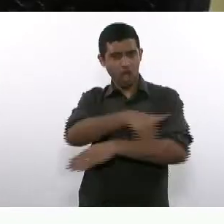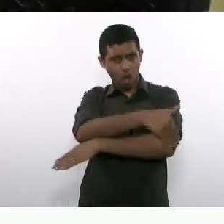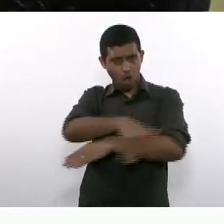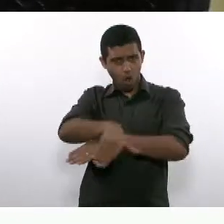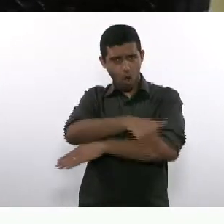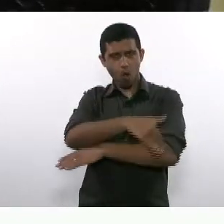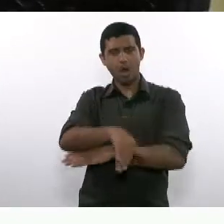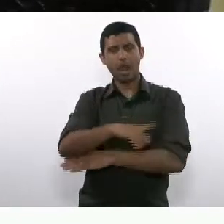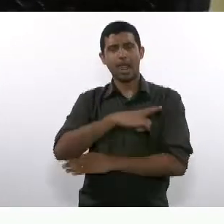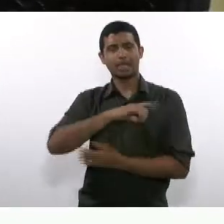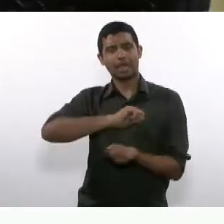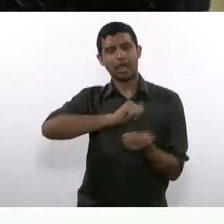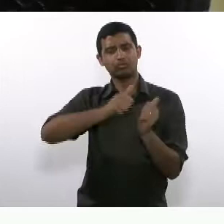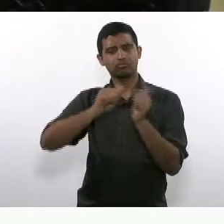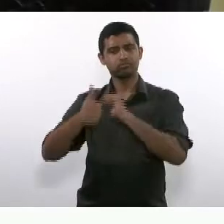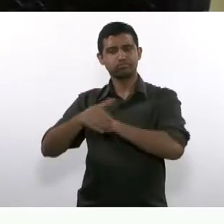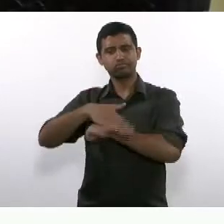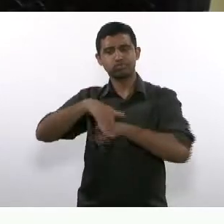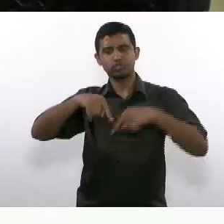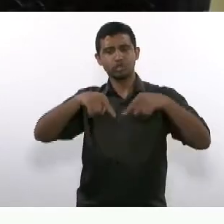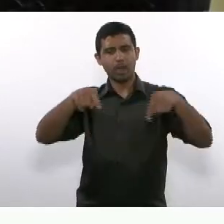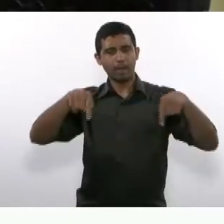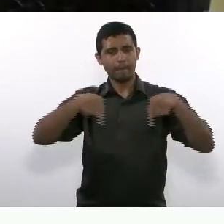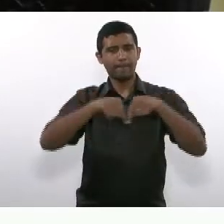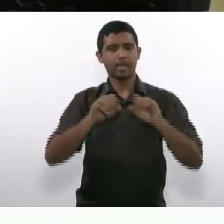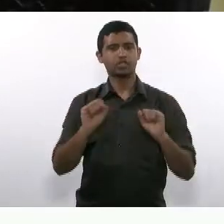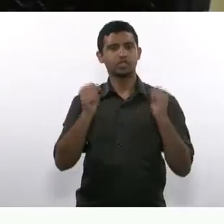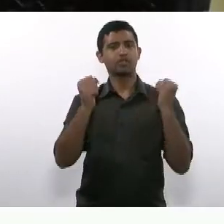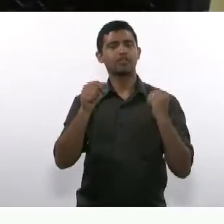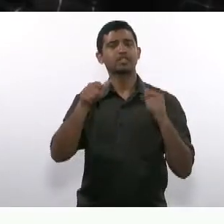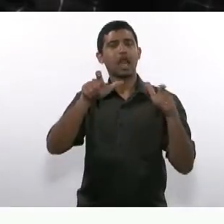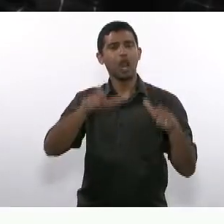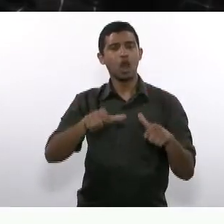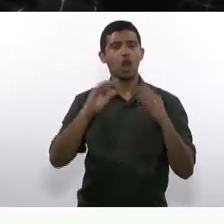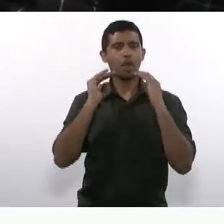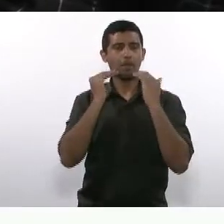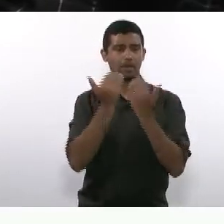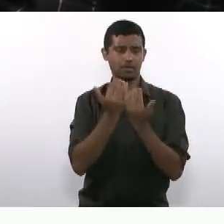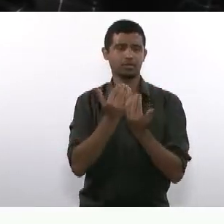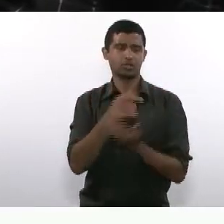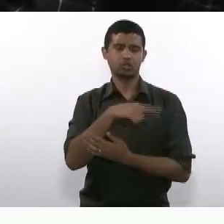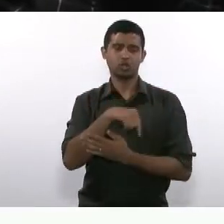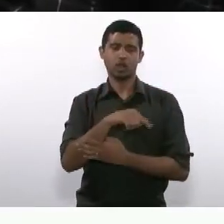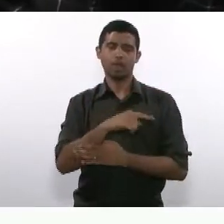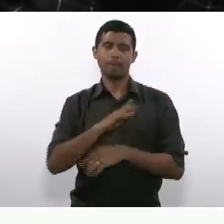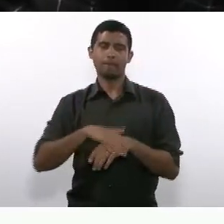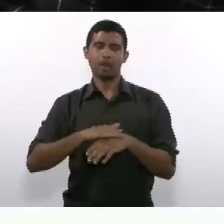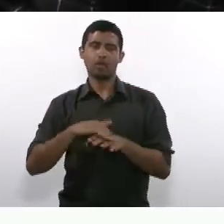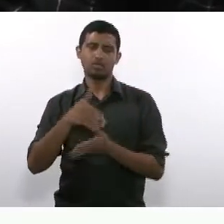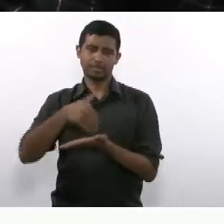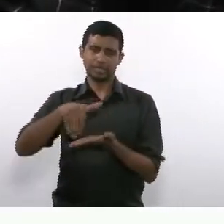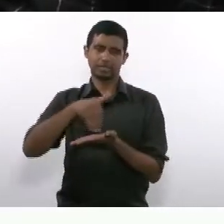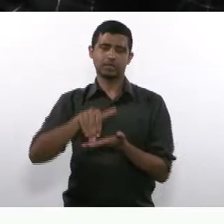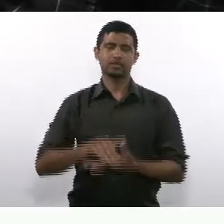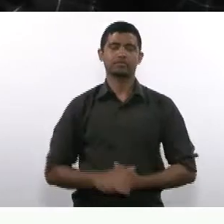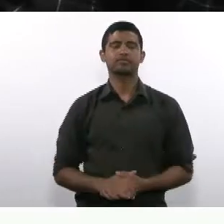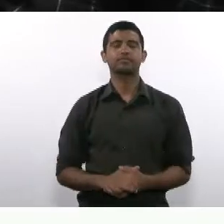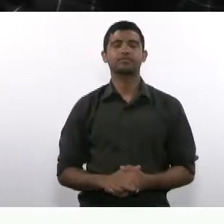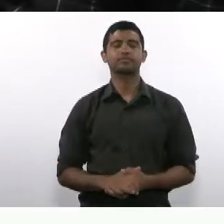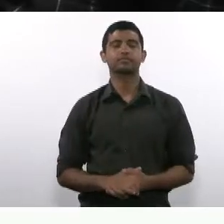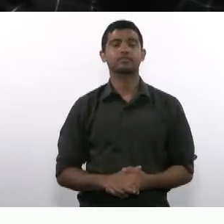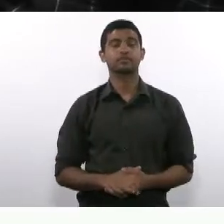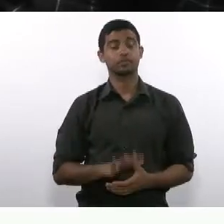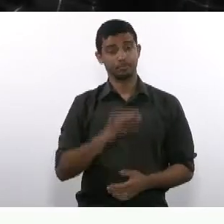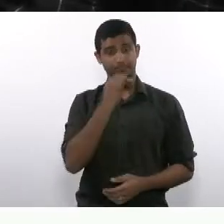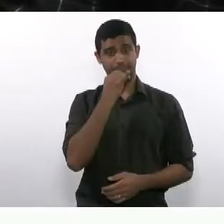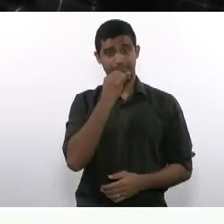espaço físico ali, otimização de espaço físico no Complexo Maracanã. Fizemos pela Secretaria. Secretaria. Pela Secretaria. Hoje, por